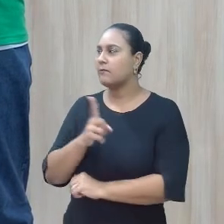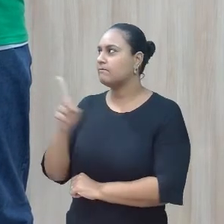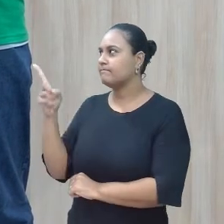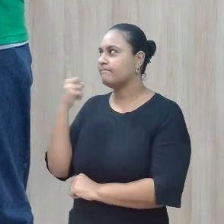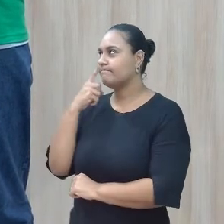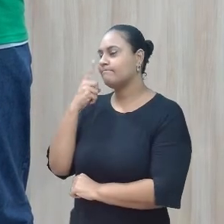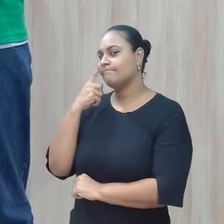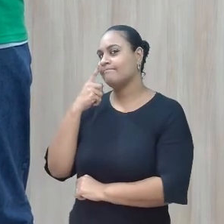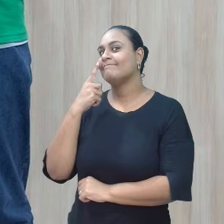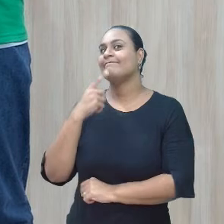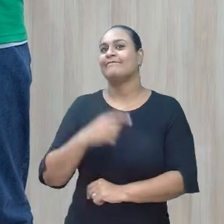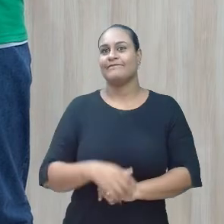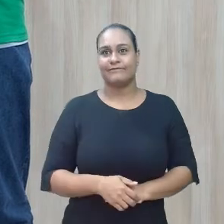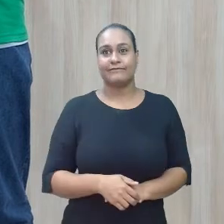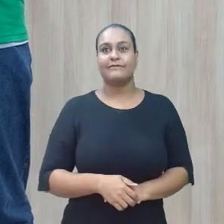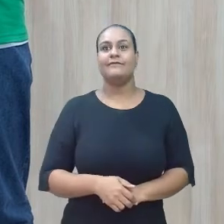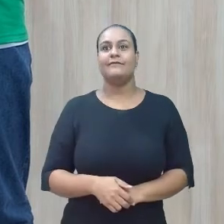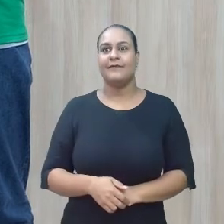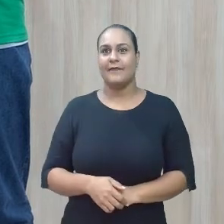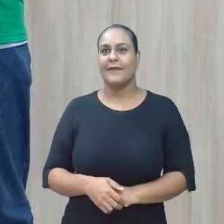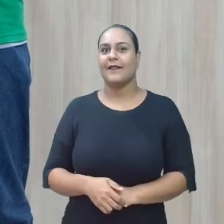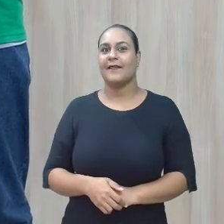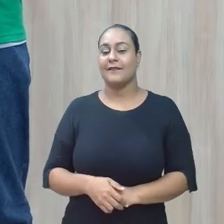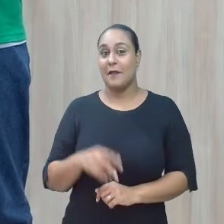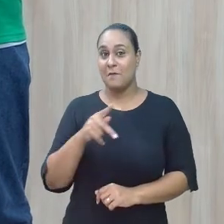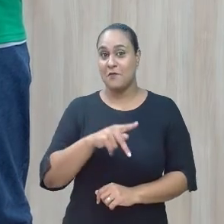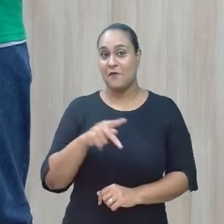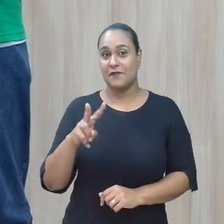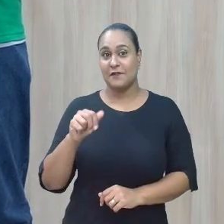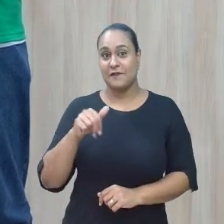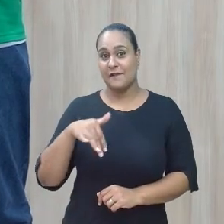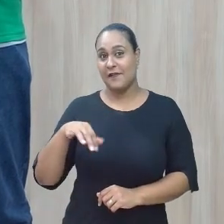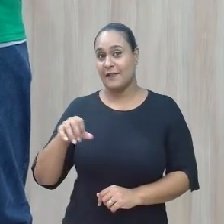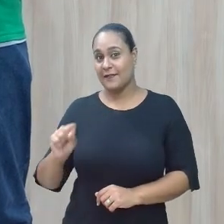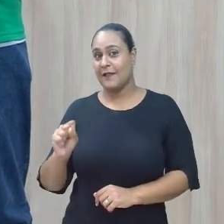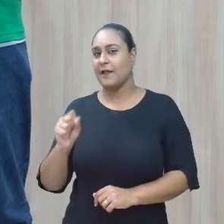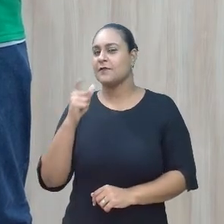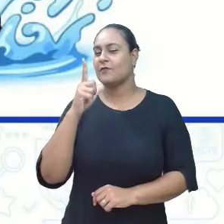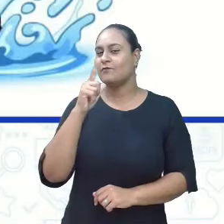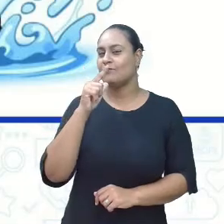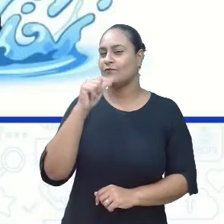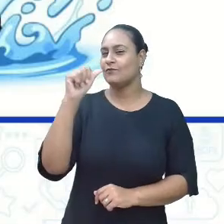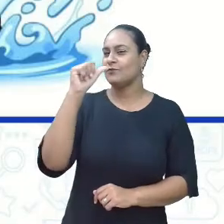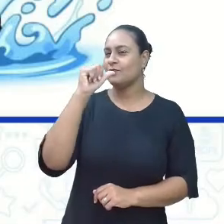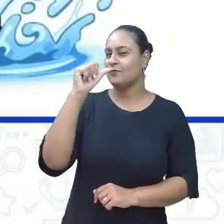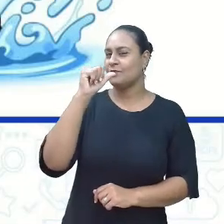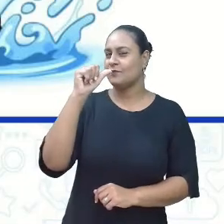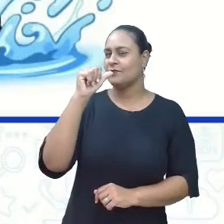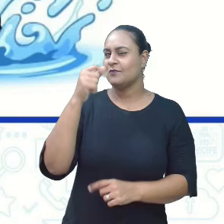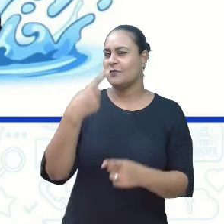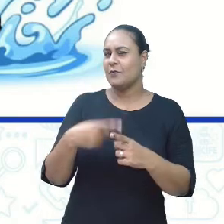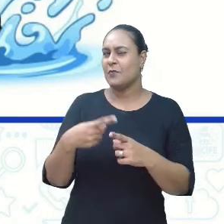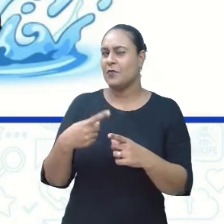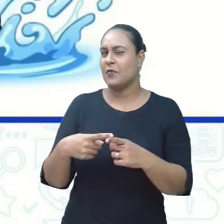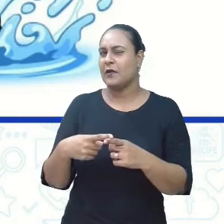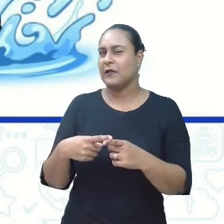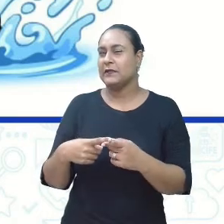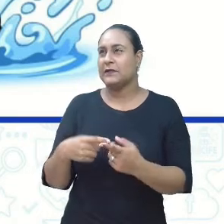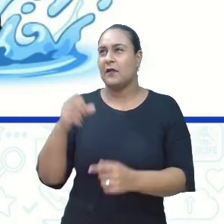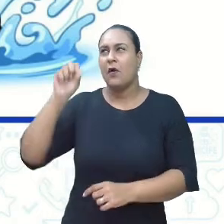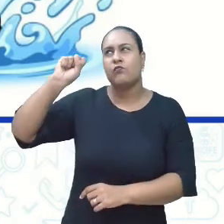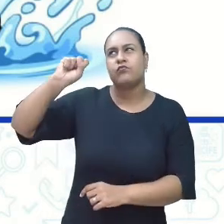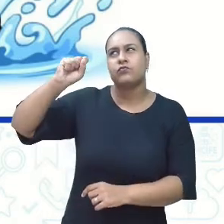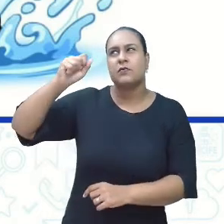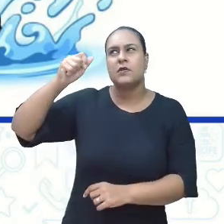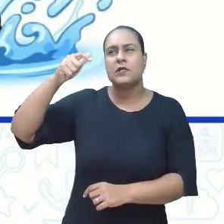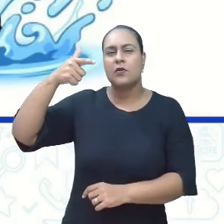aqui, ó. Aqui nós temos a professora Vanessa, né, tomando uma água, dando aquele mergulho, porque o tempo está ensolarado, né,